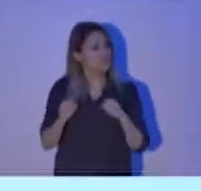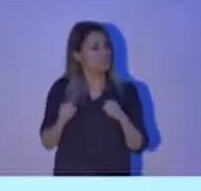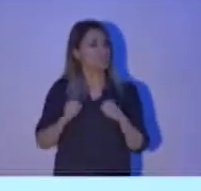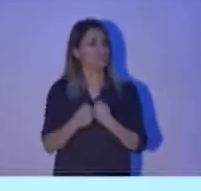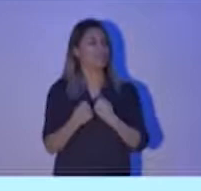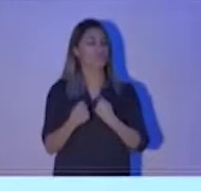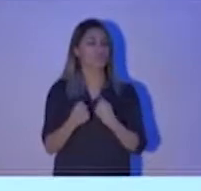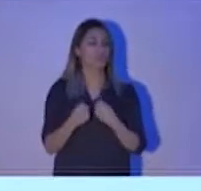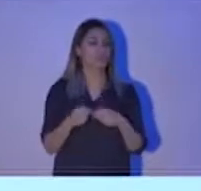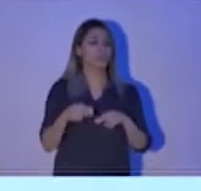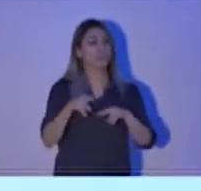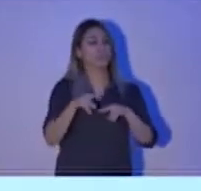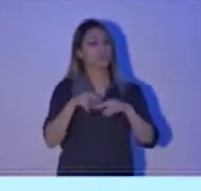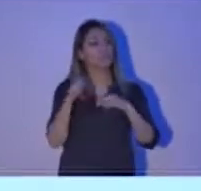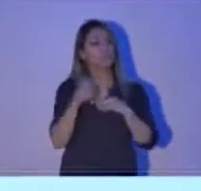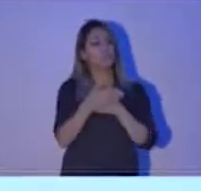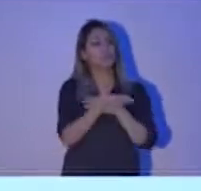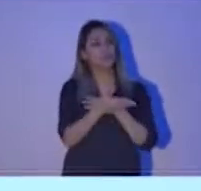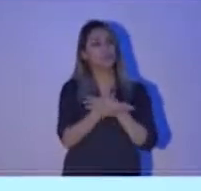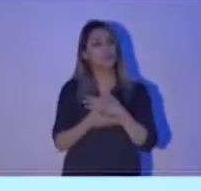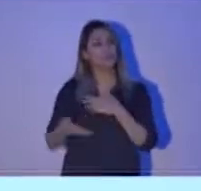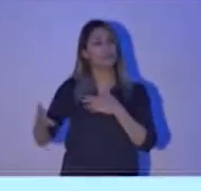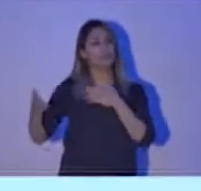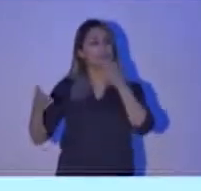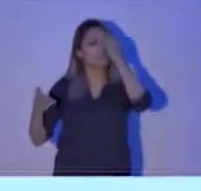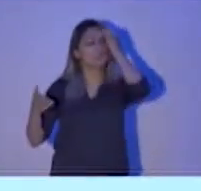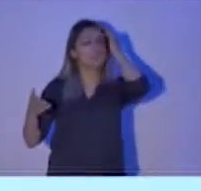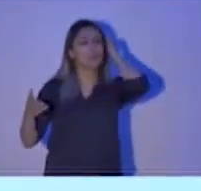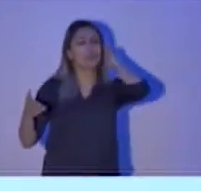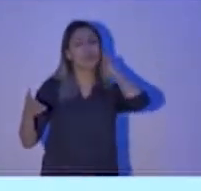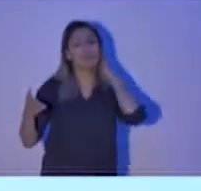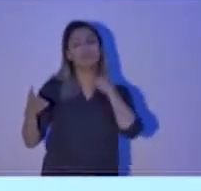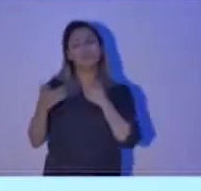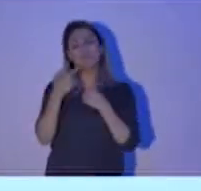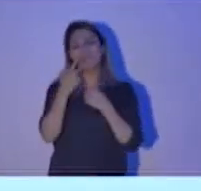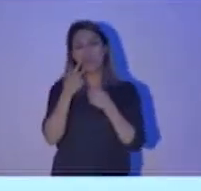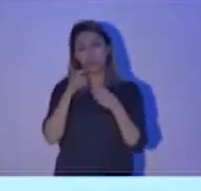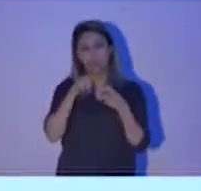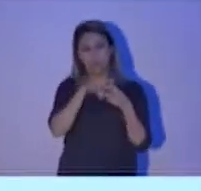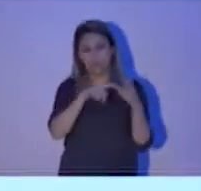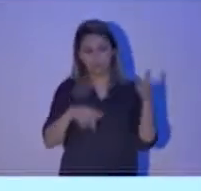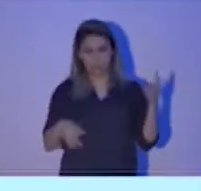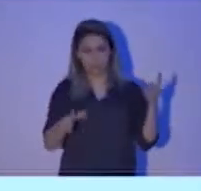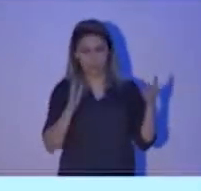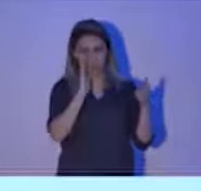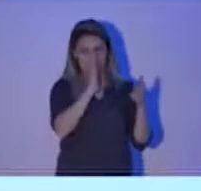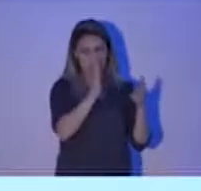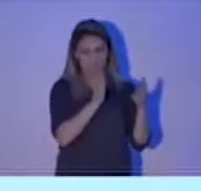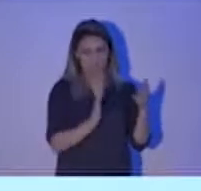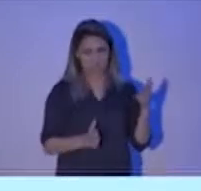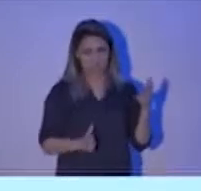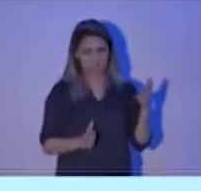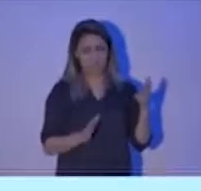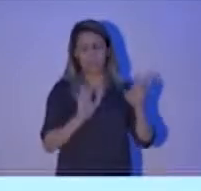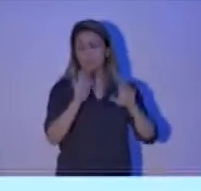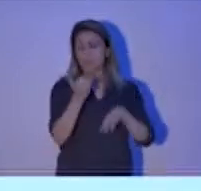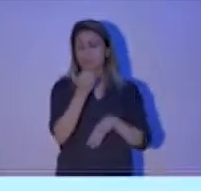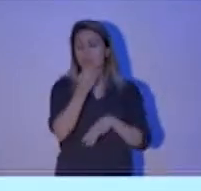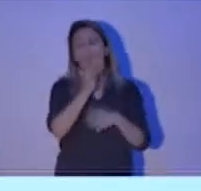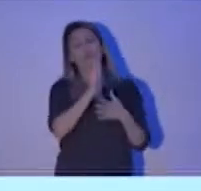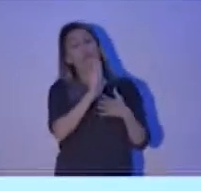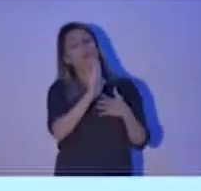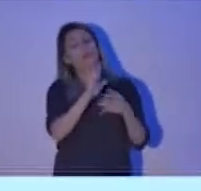os três documentos colocados ali, eu concordo plenamente com o secretário Jânio, não são documentos que divergem, mas